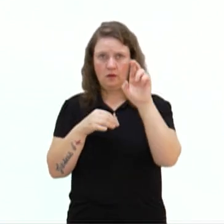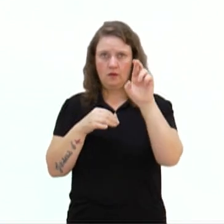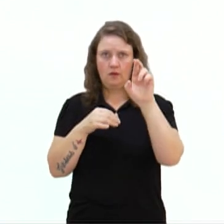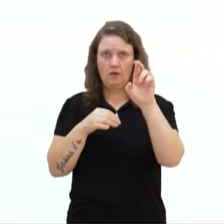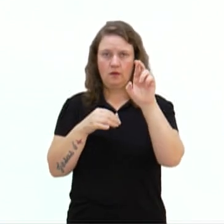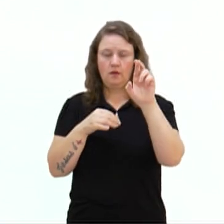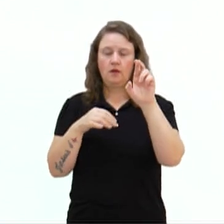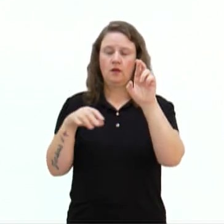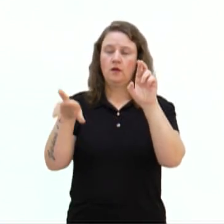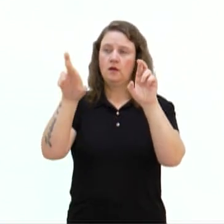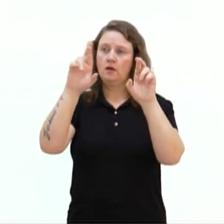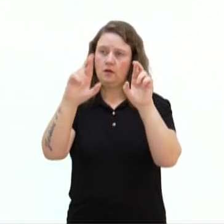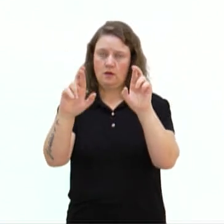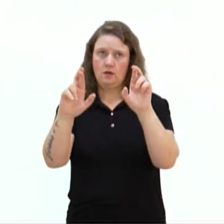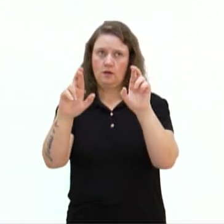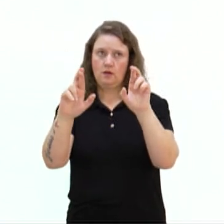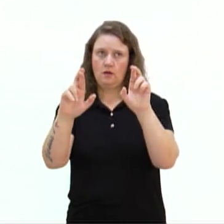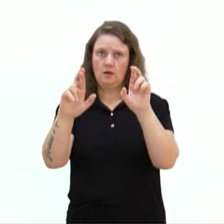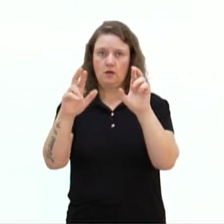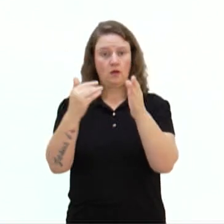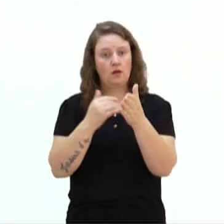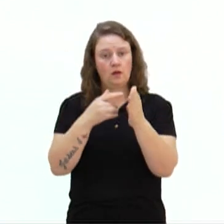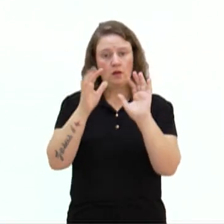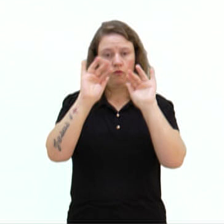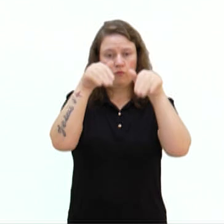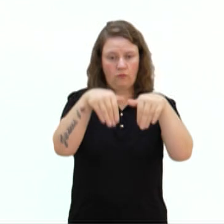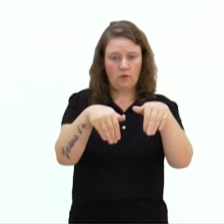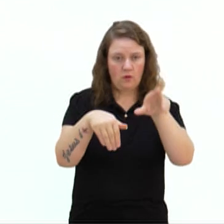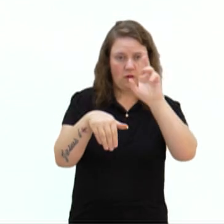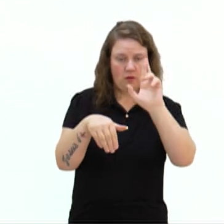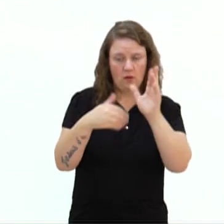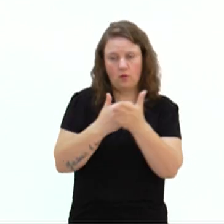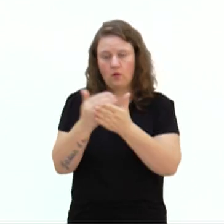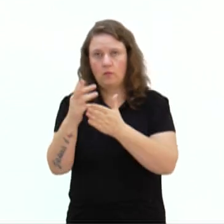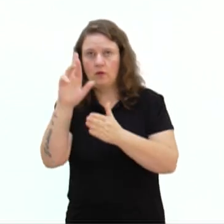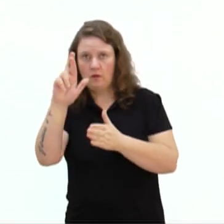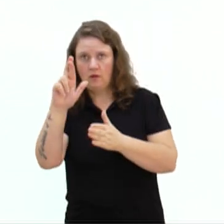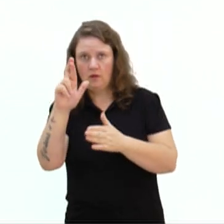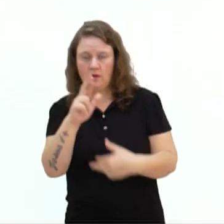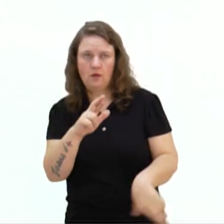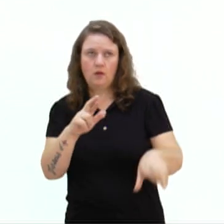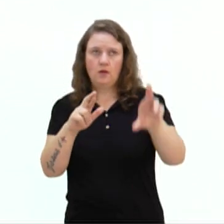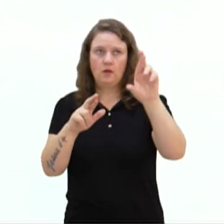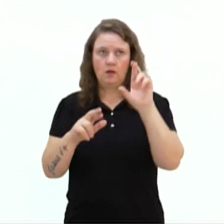interregional. Inter terminou com R, regional começou com R.